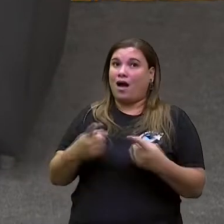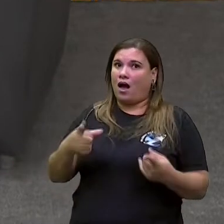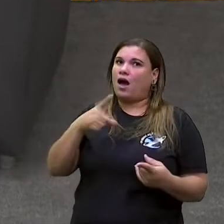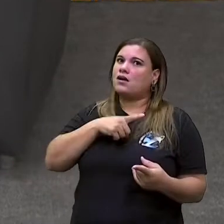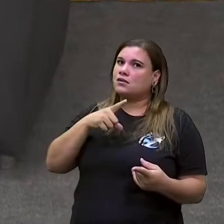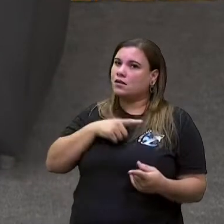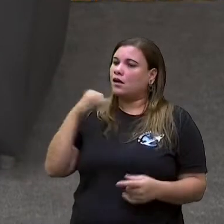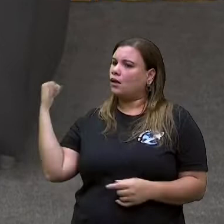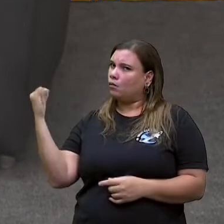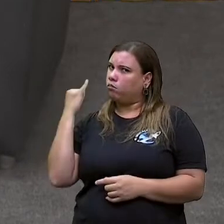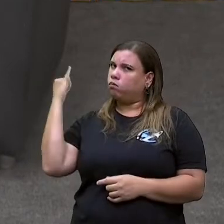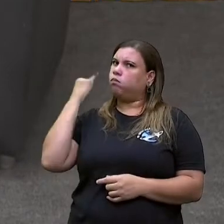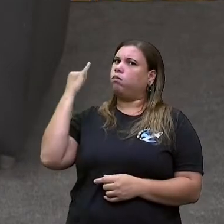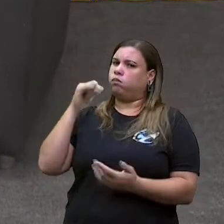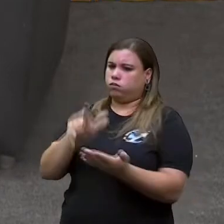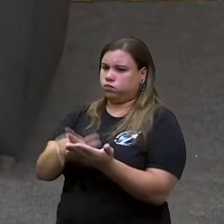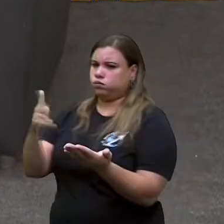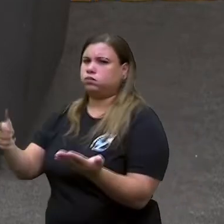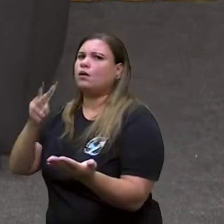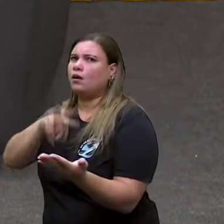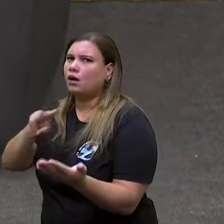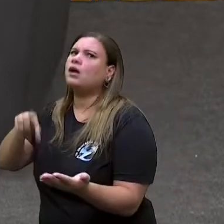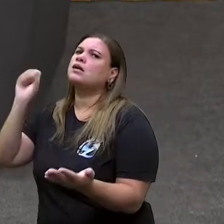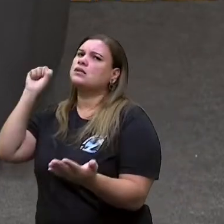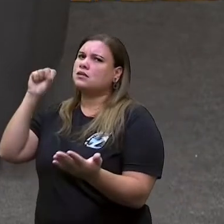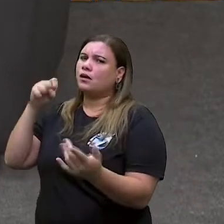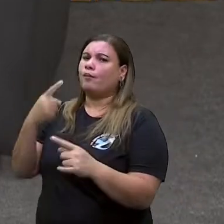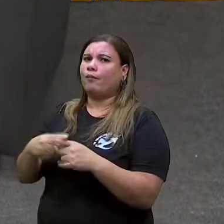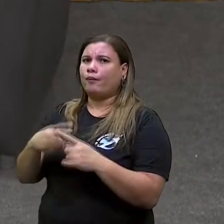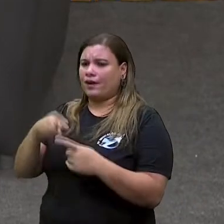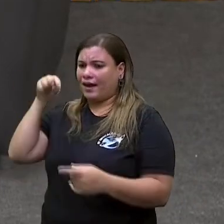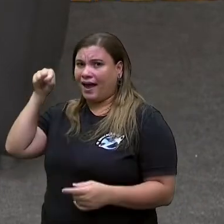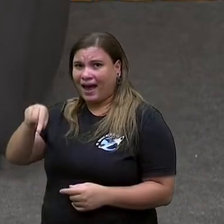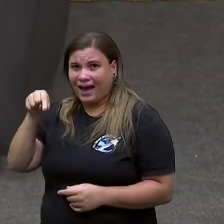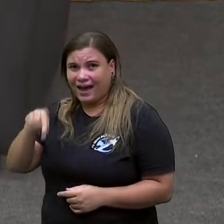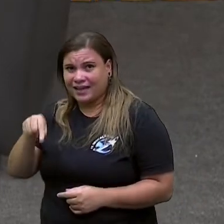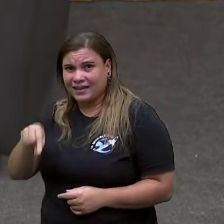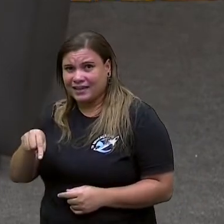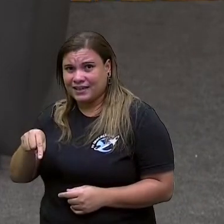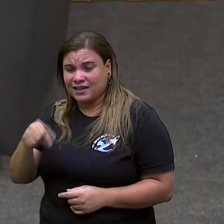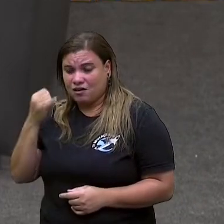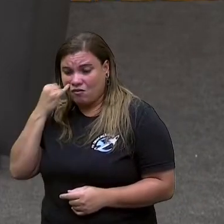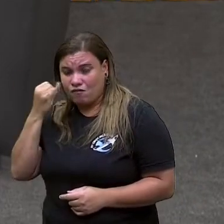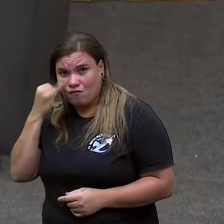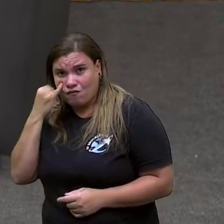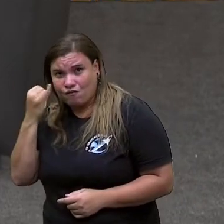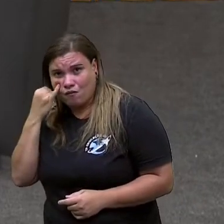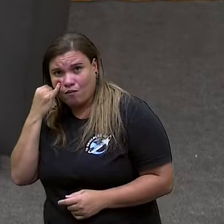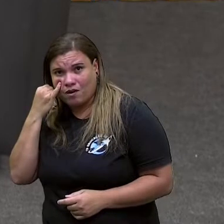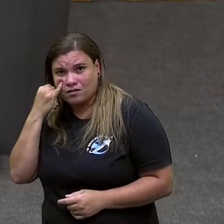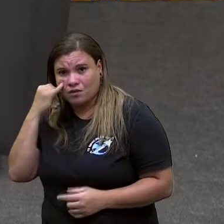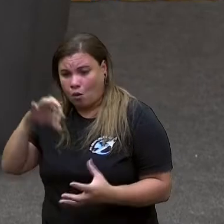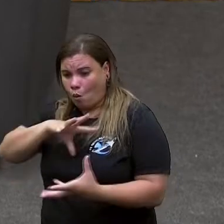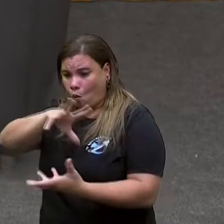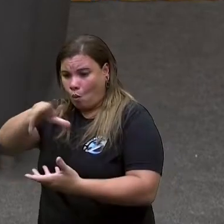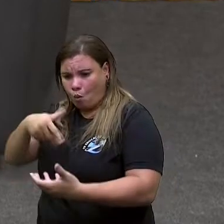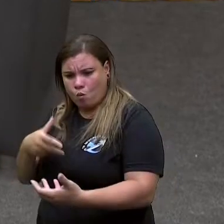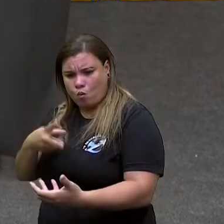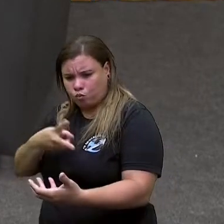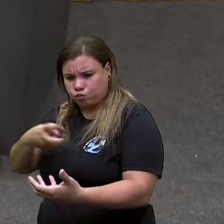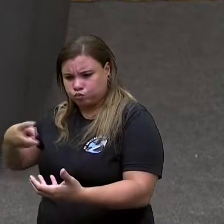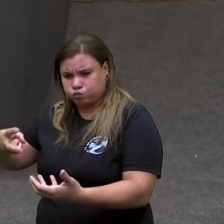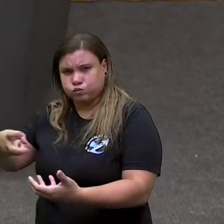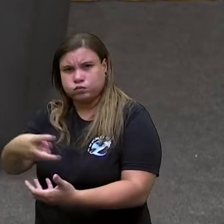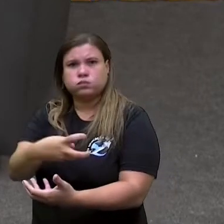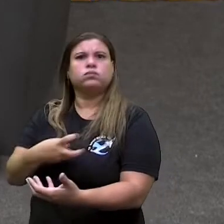a leitura literária, ela te desconecta com o mundo, ela te desliga do mundo. Então, desligar eventualmente, entrar